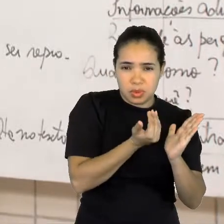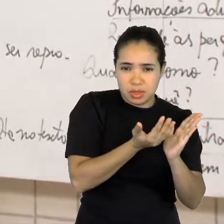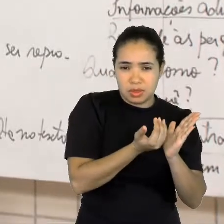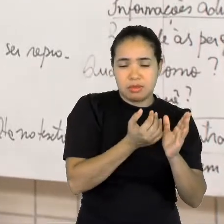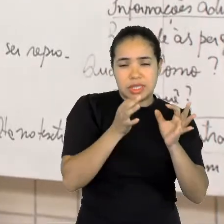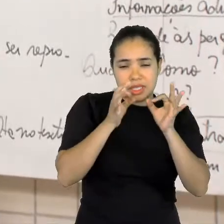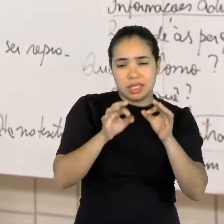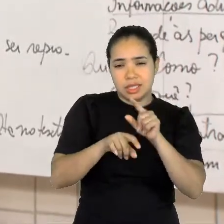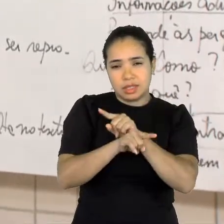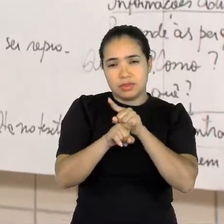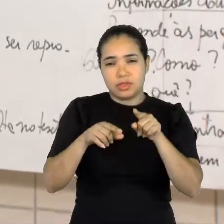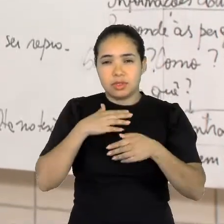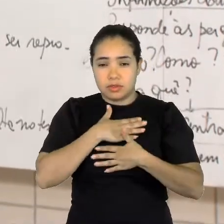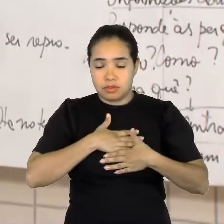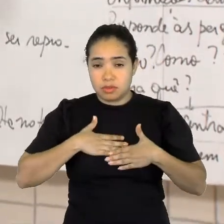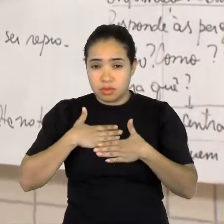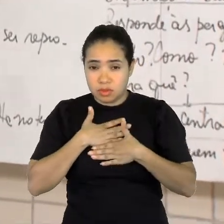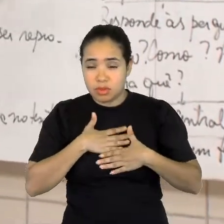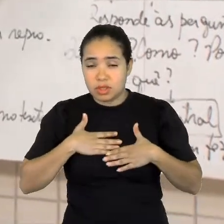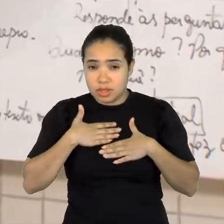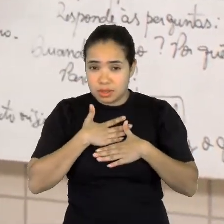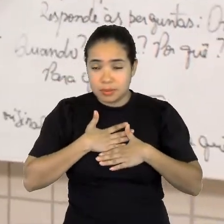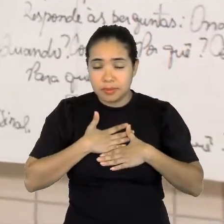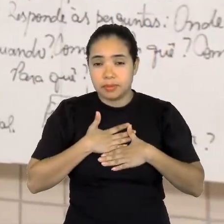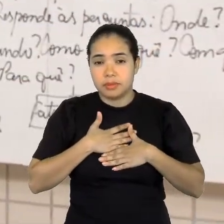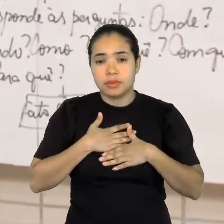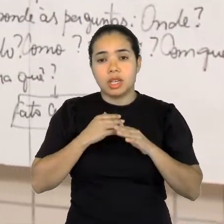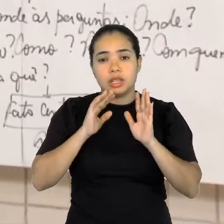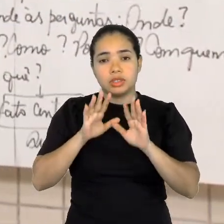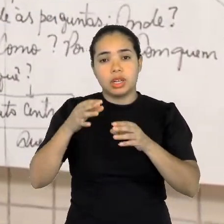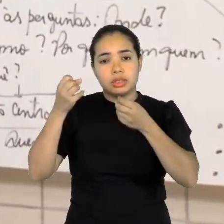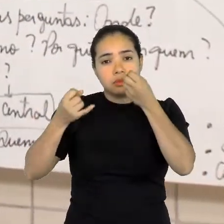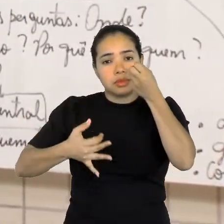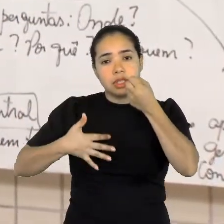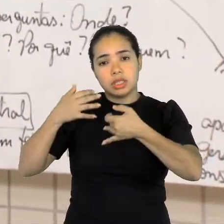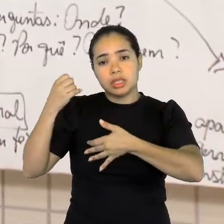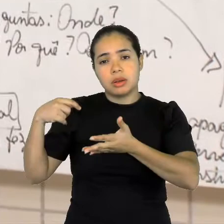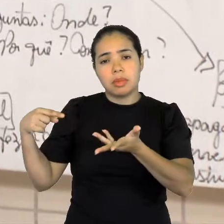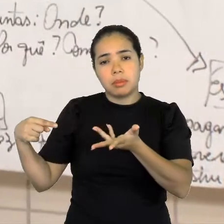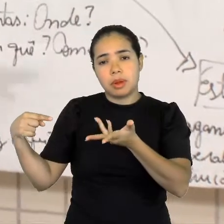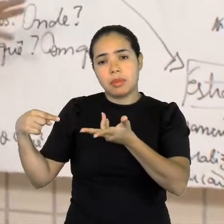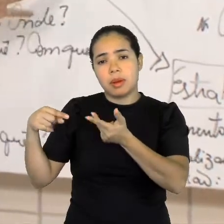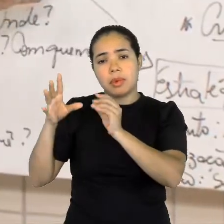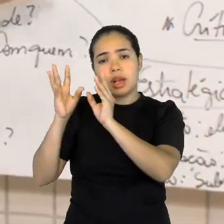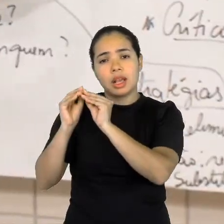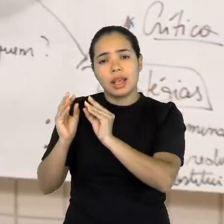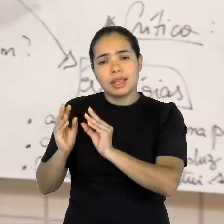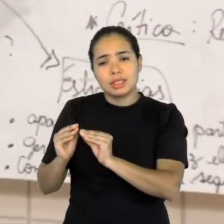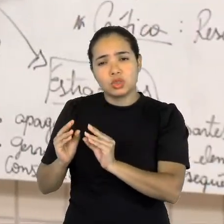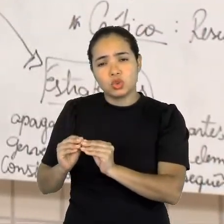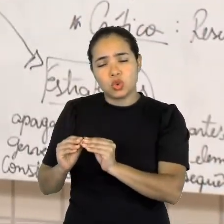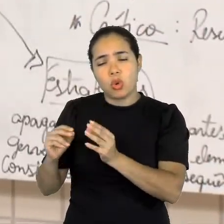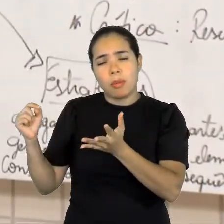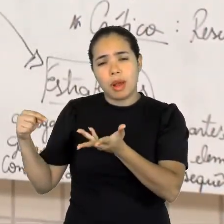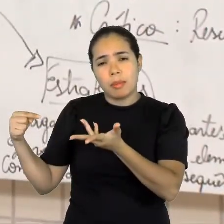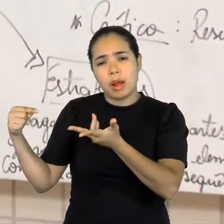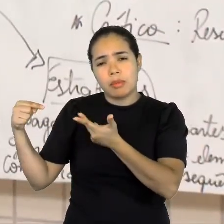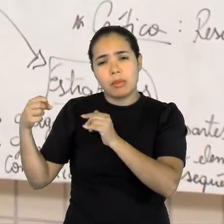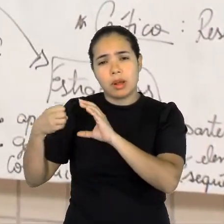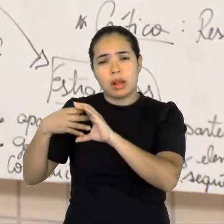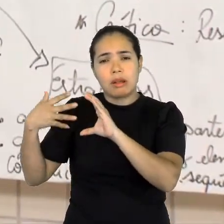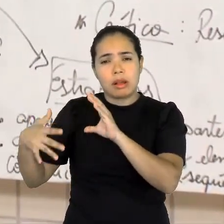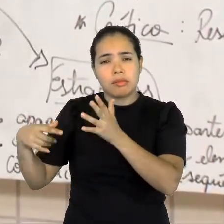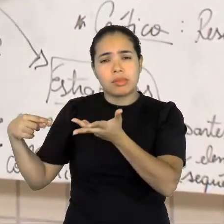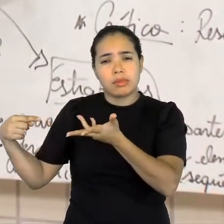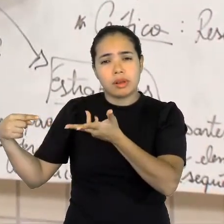vão gostar. Falamos sobre resumo, conhecemos as partes do resumo, vocês vão precisar